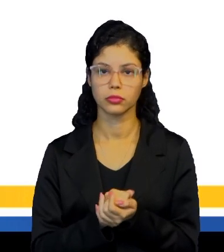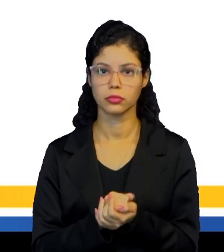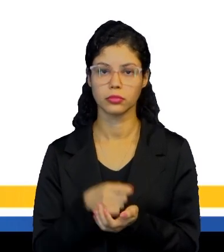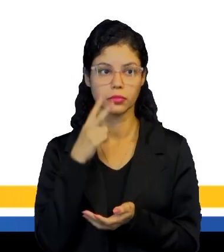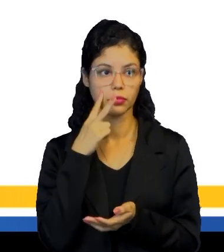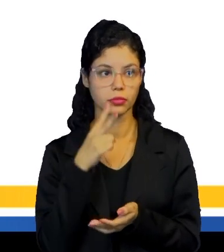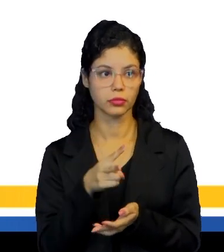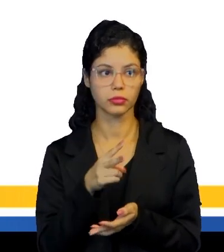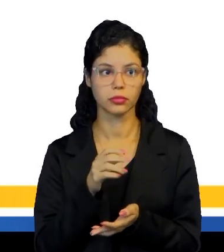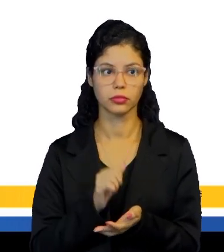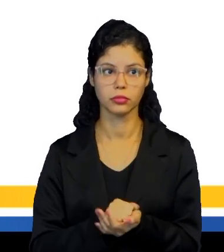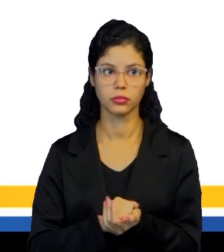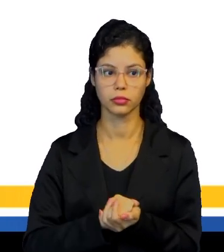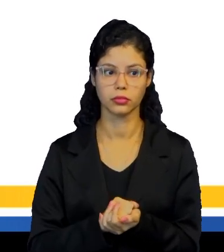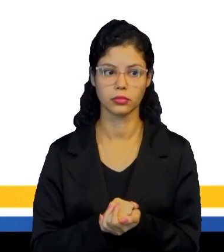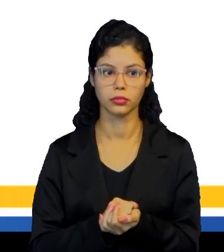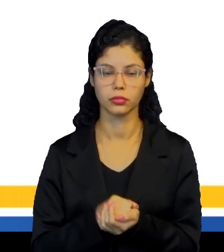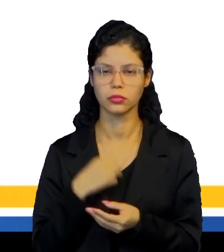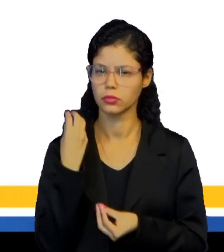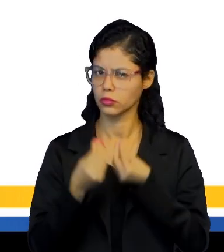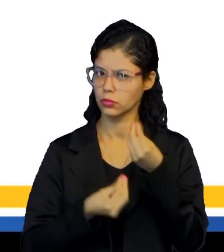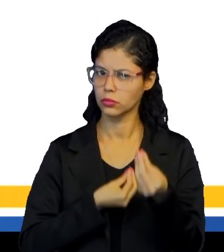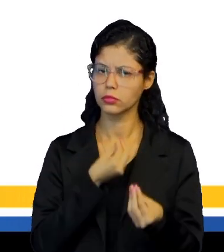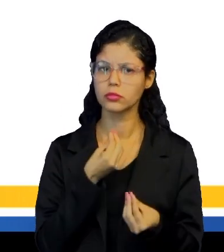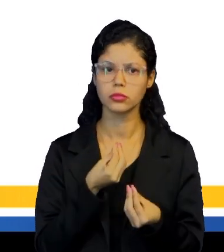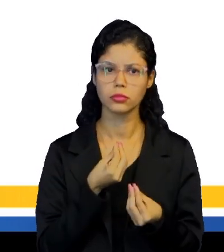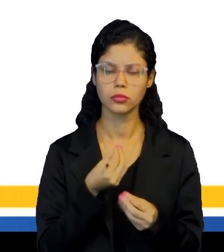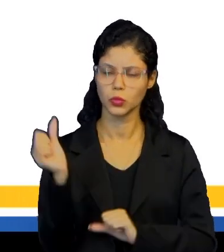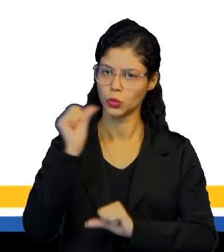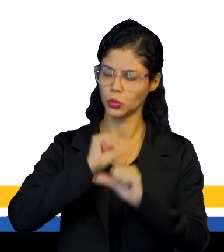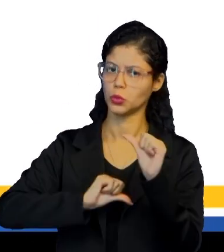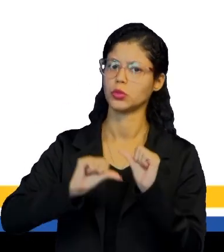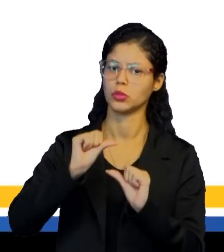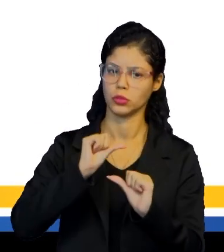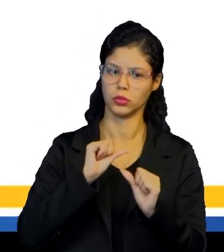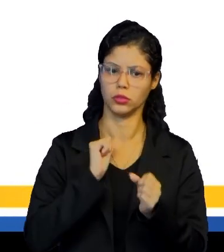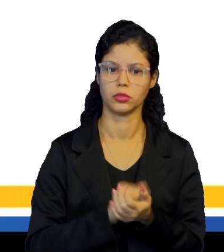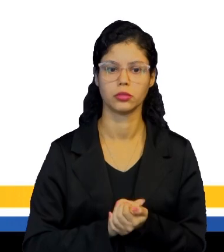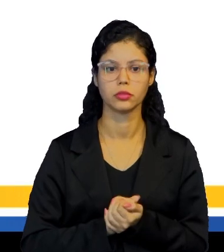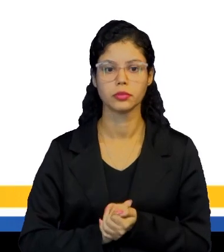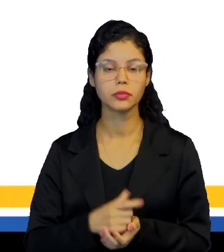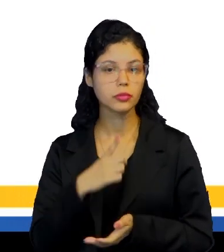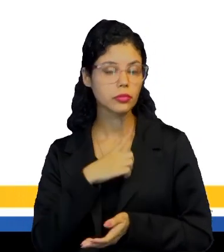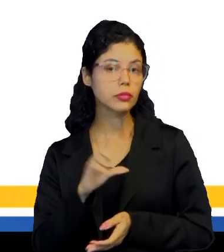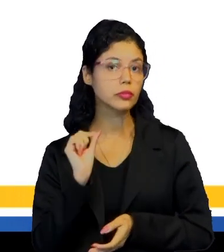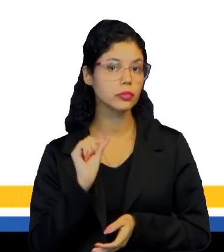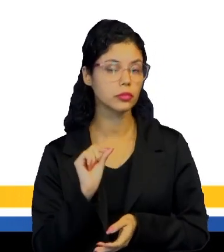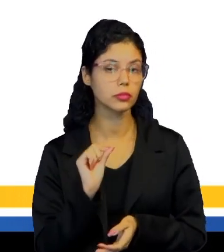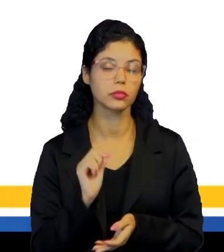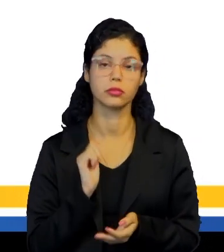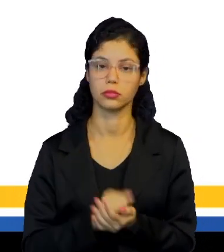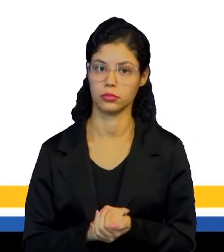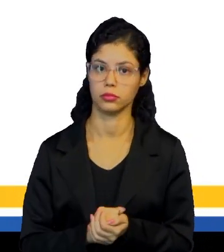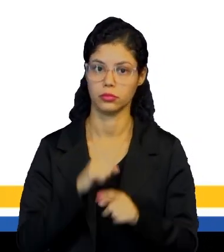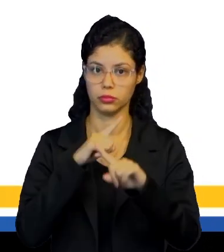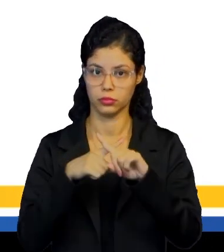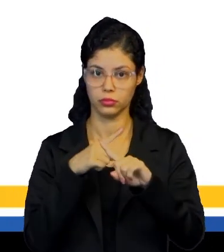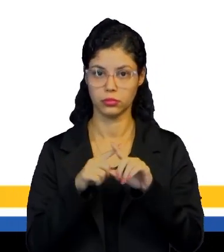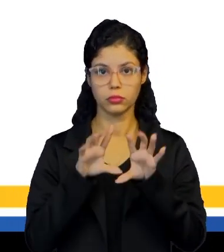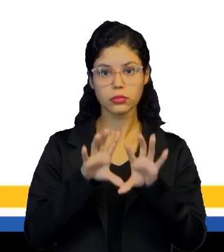então vejamos como as grandezas são inversamente proporcionais temos que